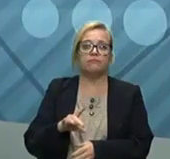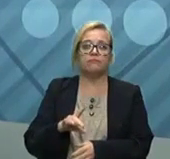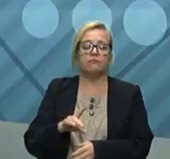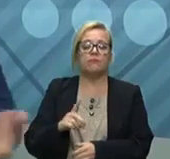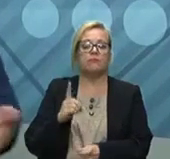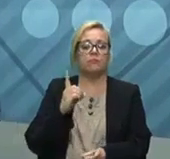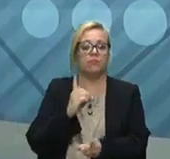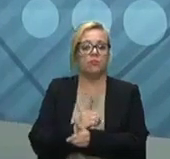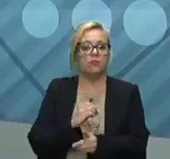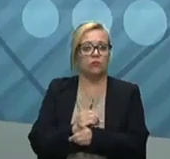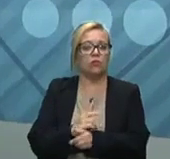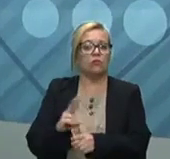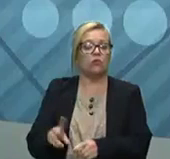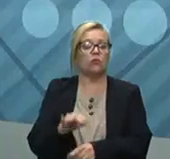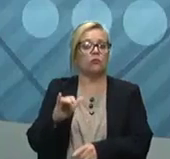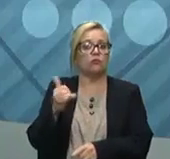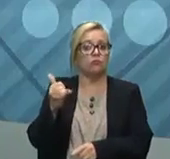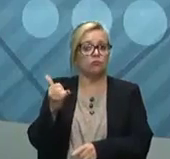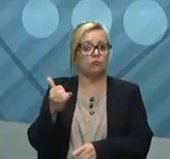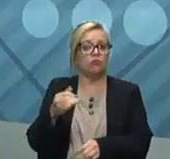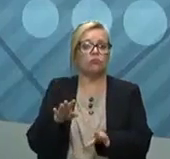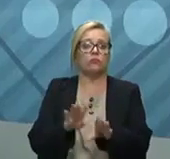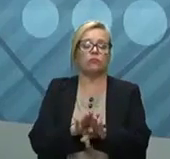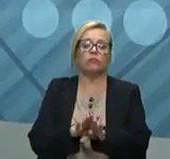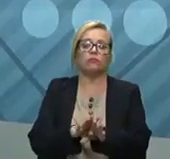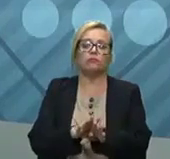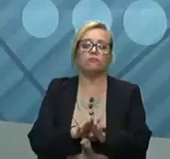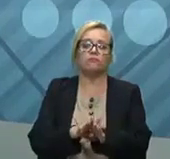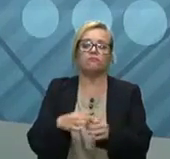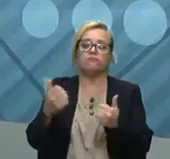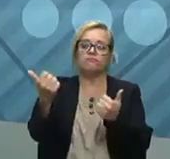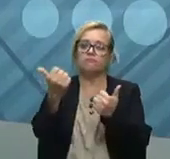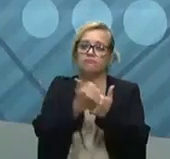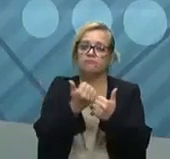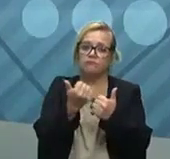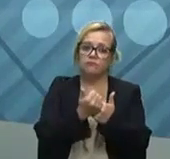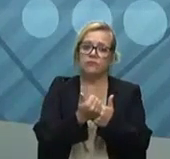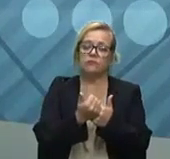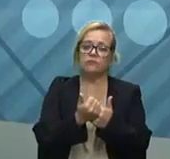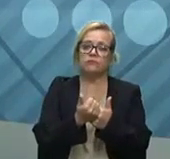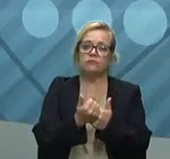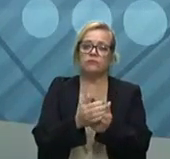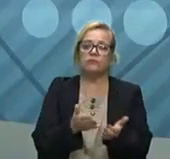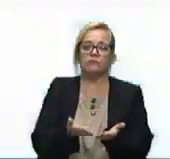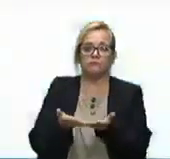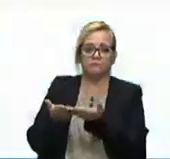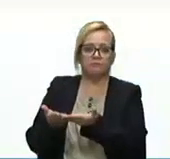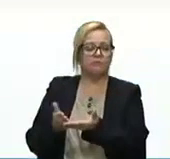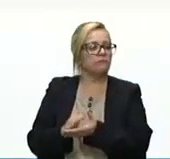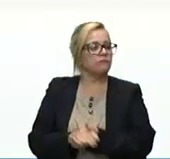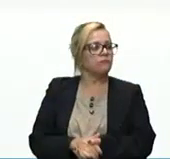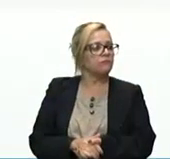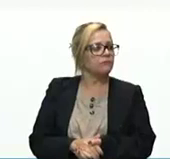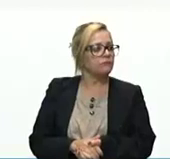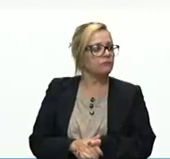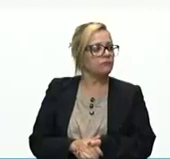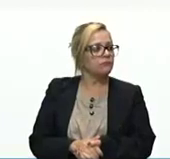valor de y, que se não for dado, e subtrair a margem de erro e depois somar a margem de erro. Acompanhe novamente.